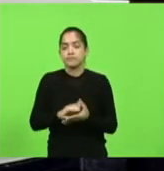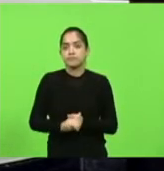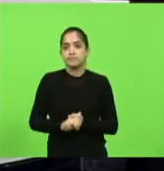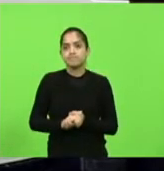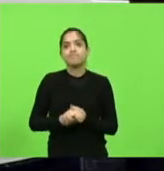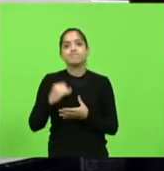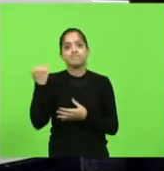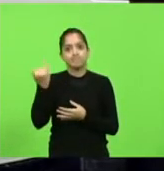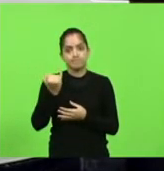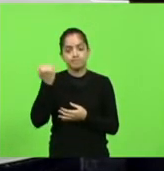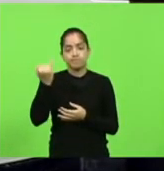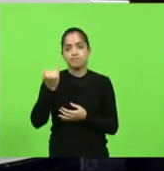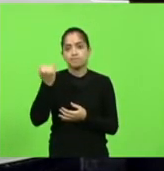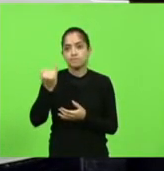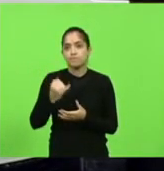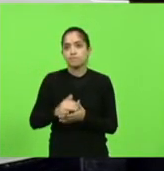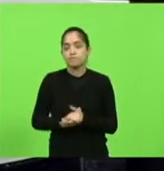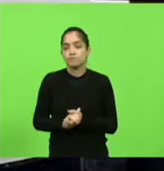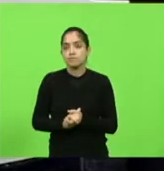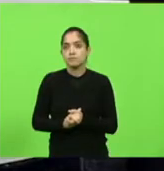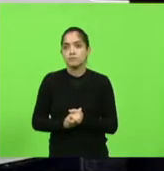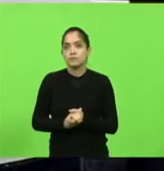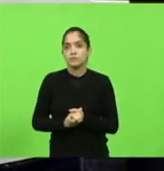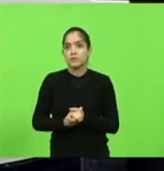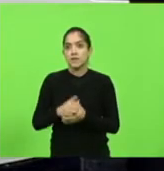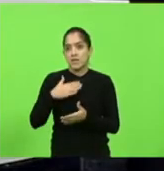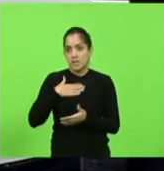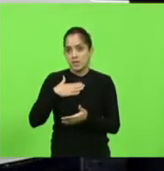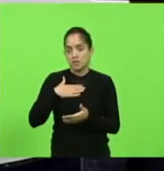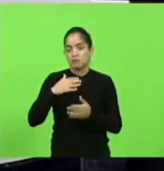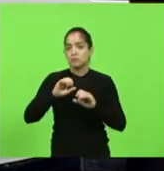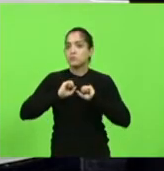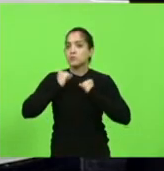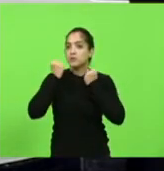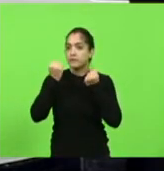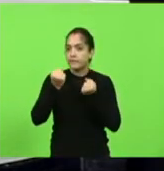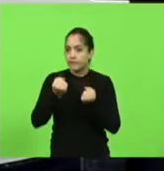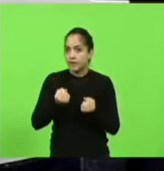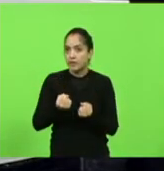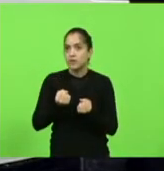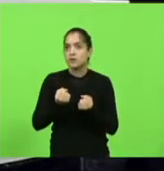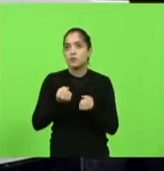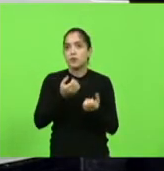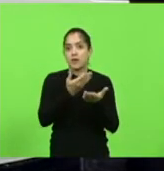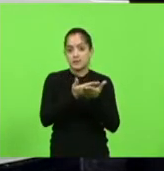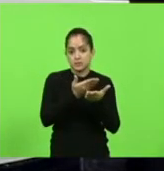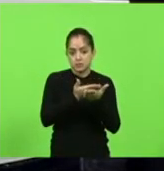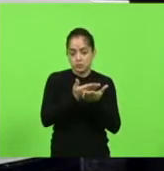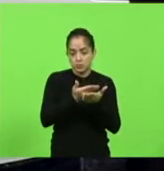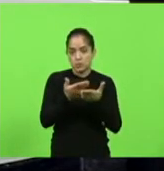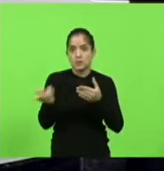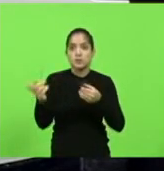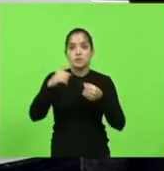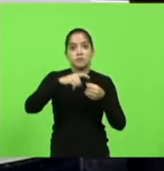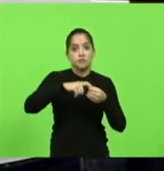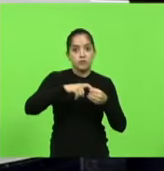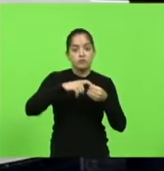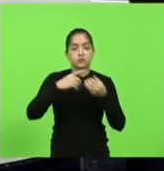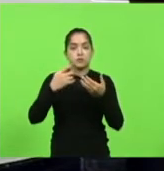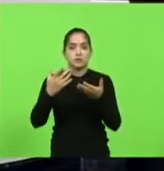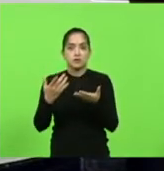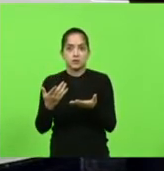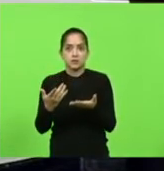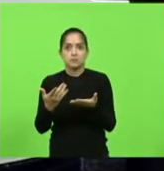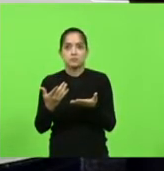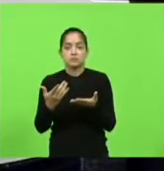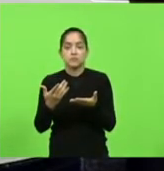muito importante. Eu, inclusive, defendo que as aulas, para retornarem plenamente,